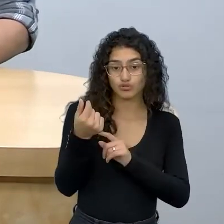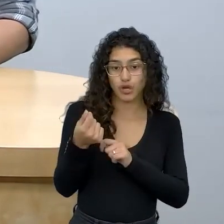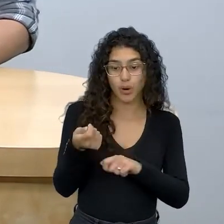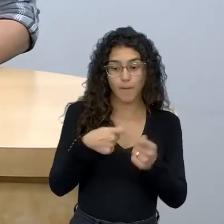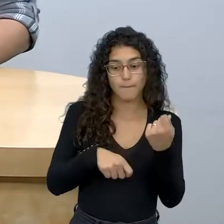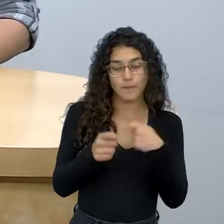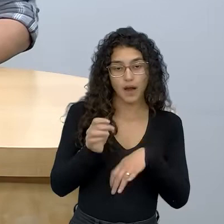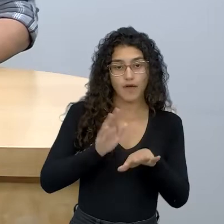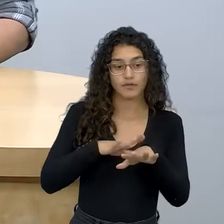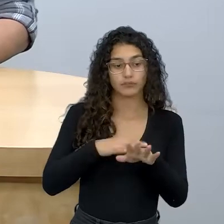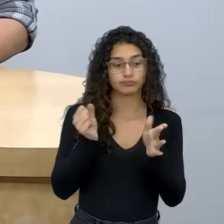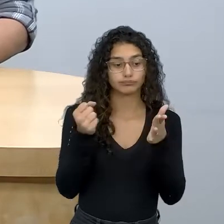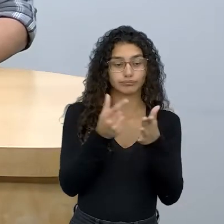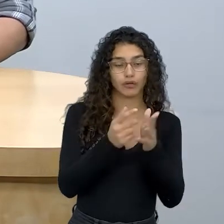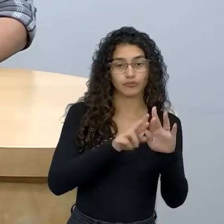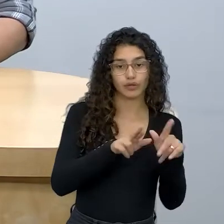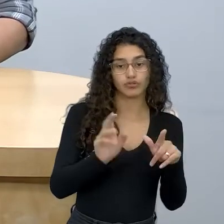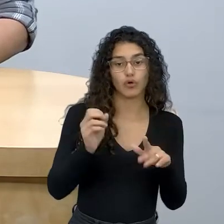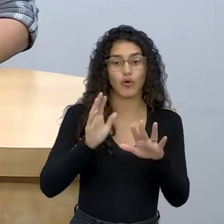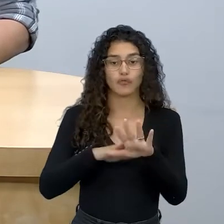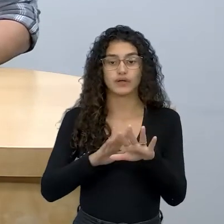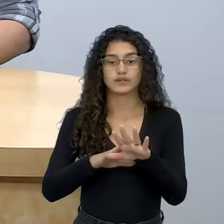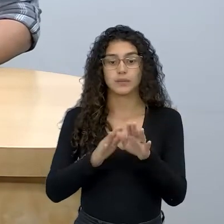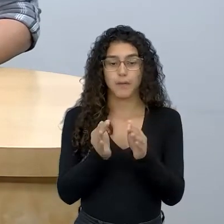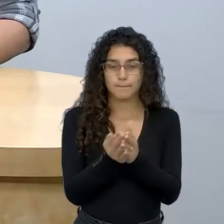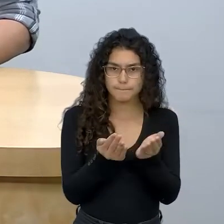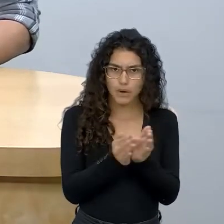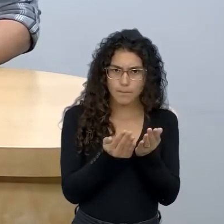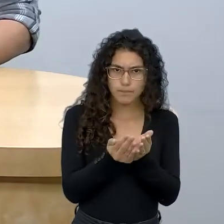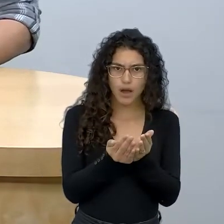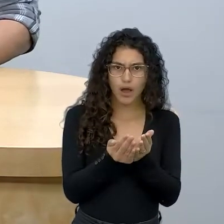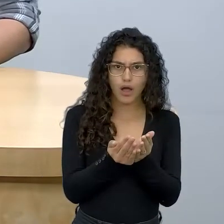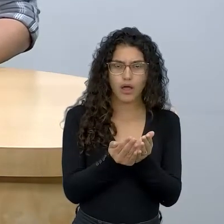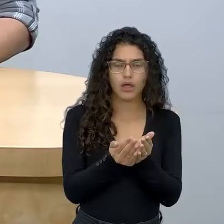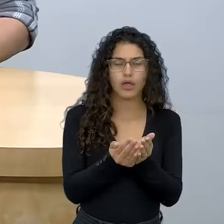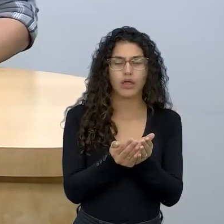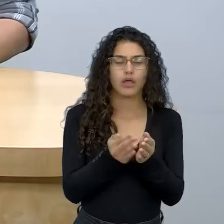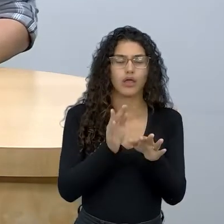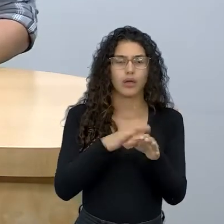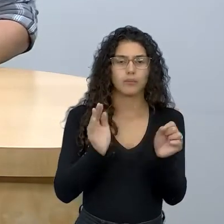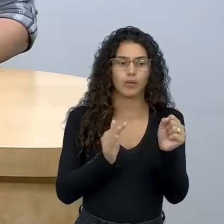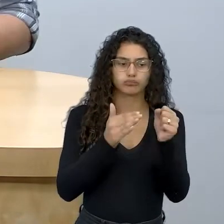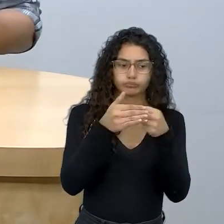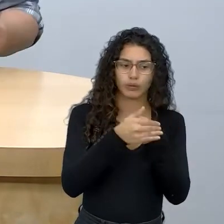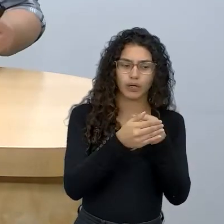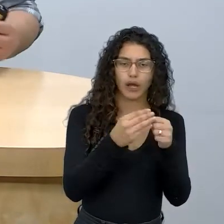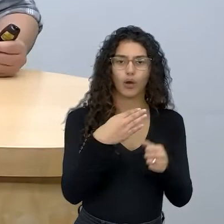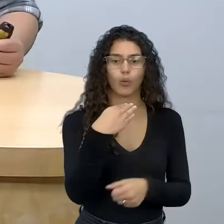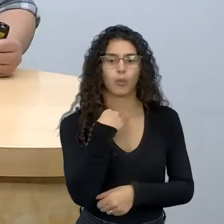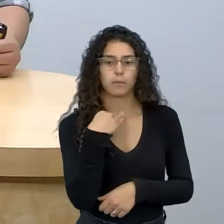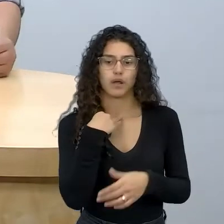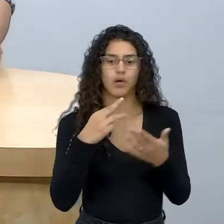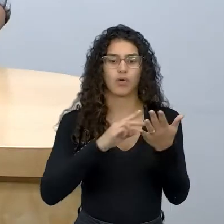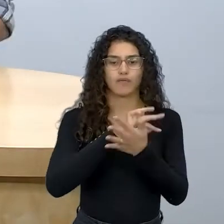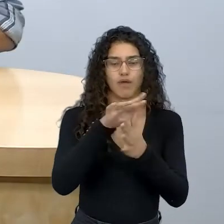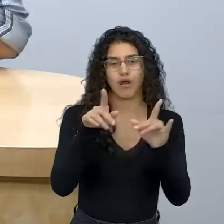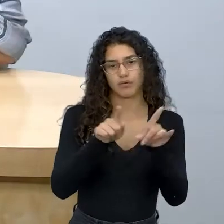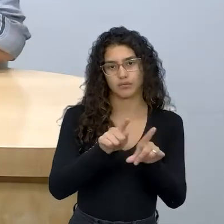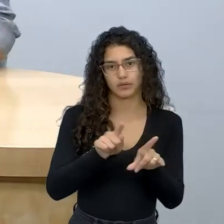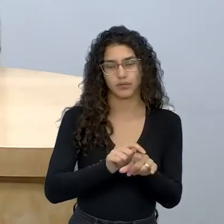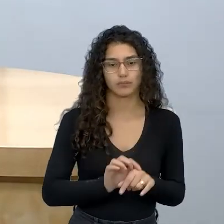e gastar com outra coisa, ou fazer uma poupança para realizar outro sonho, e assim por diante,